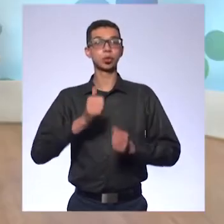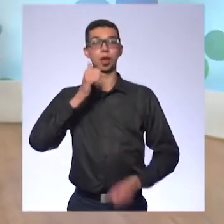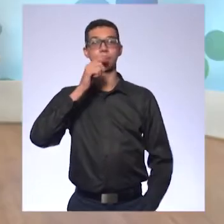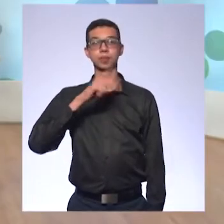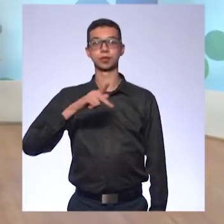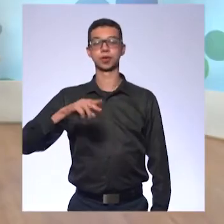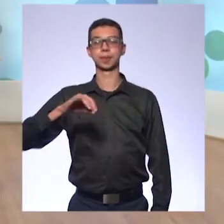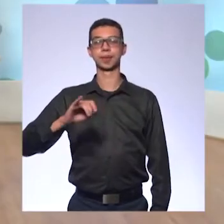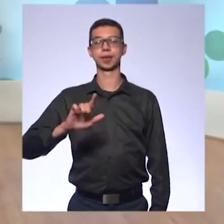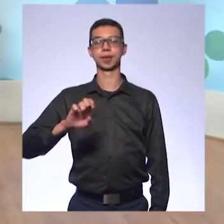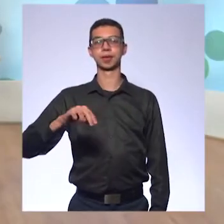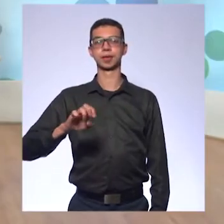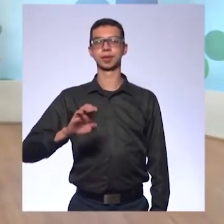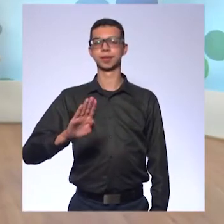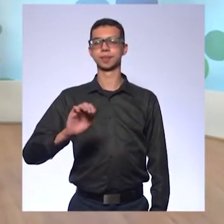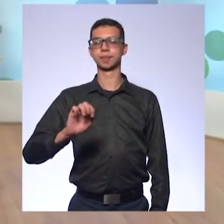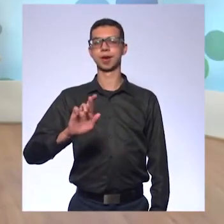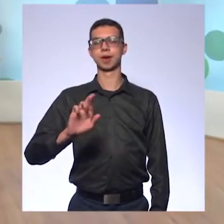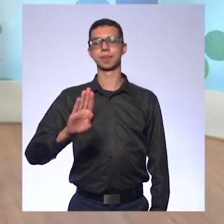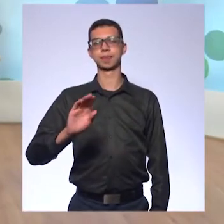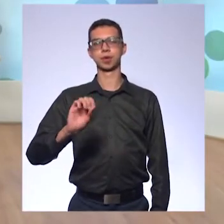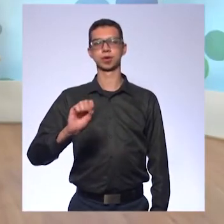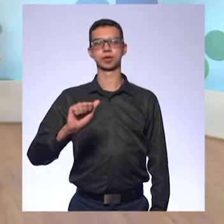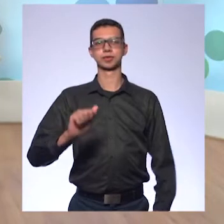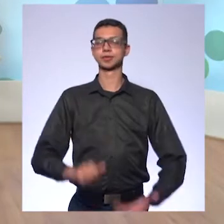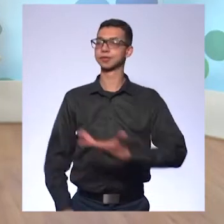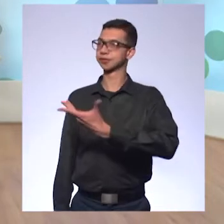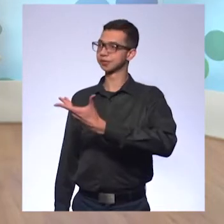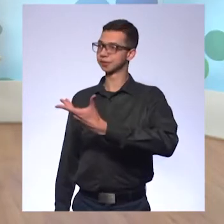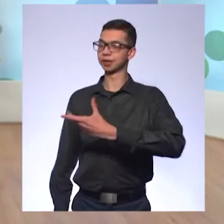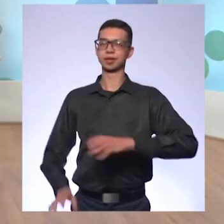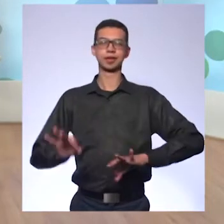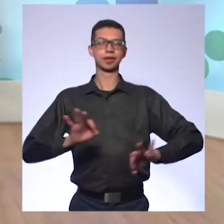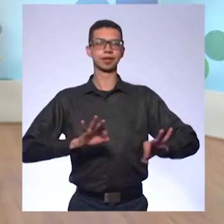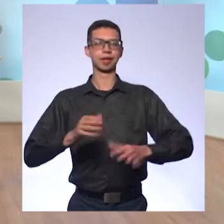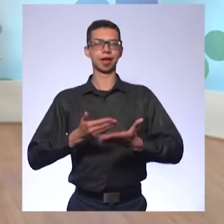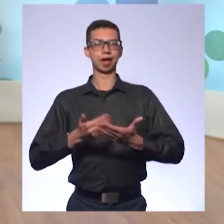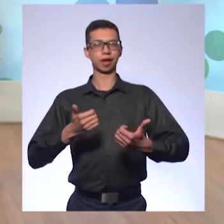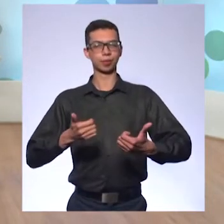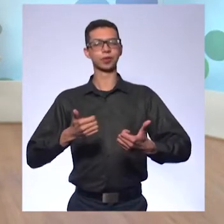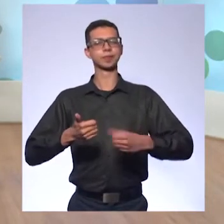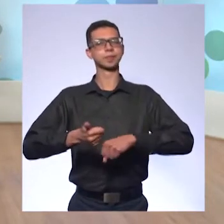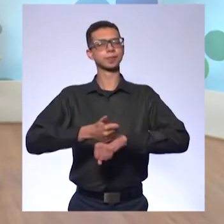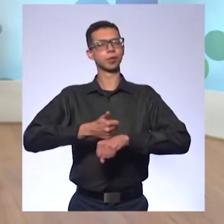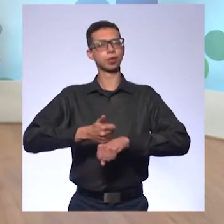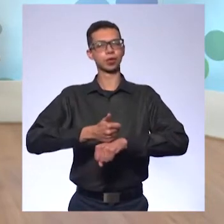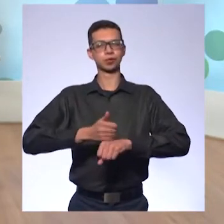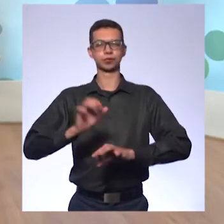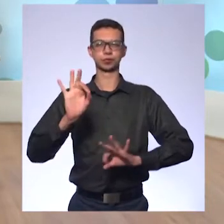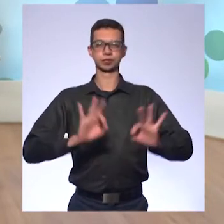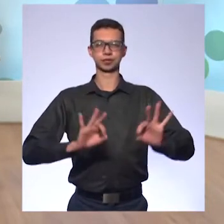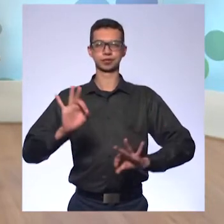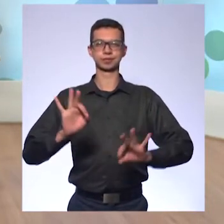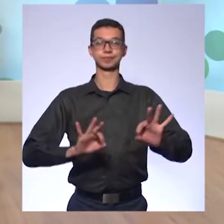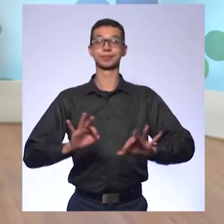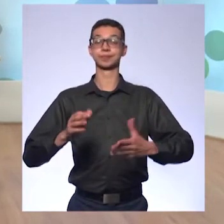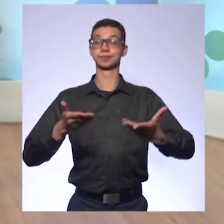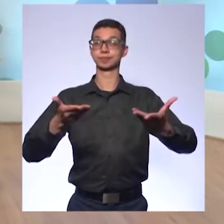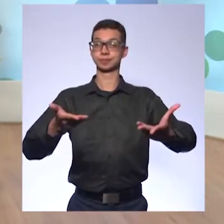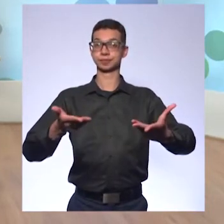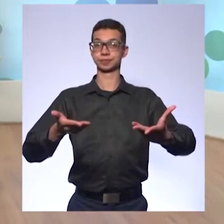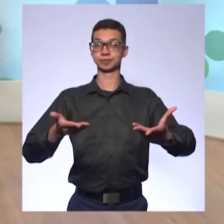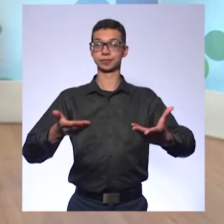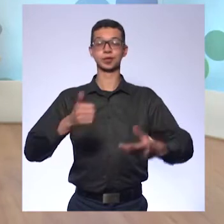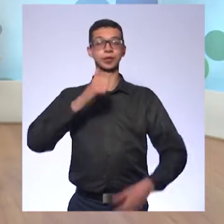vai fazer a regência dessa aula de hoje, preparada aí com muito carinho e profissionalismo para vocês. Olá, professora, como vai?